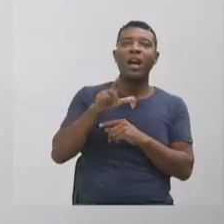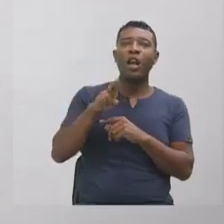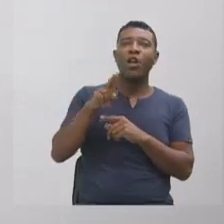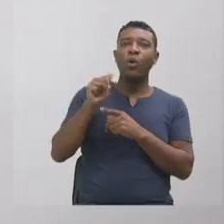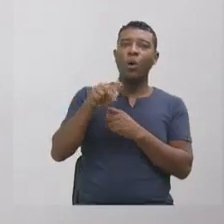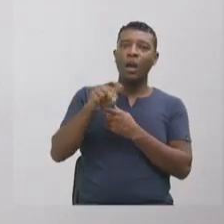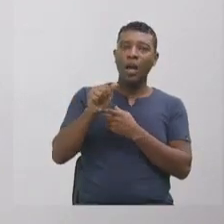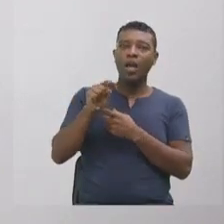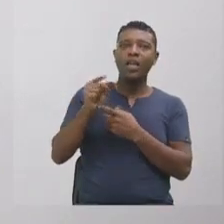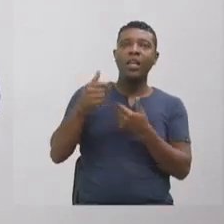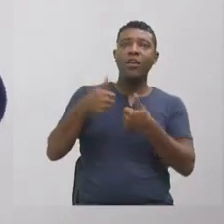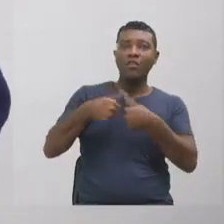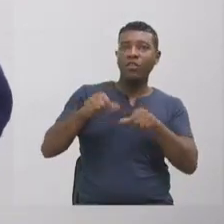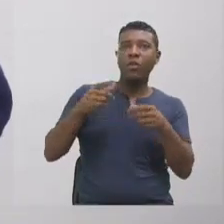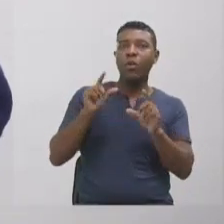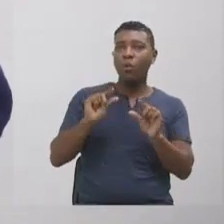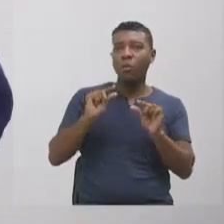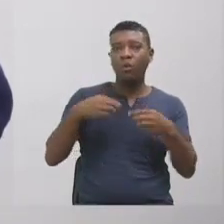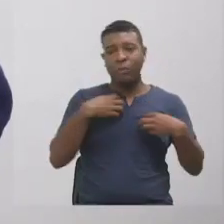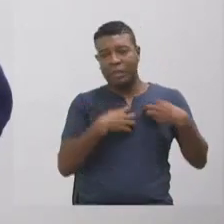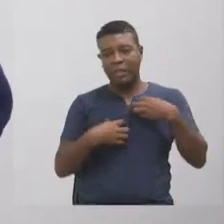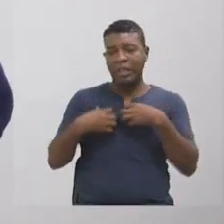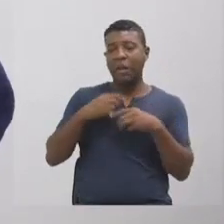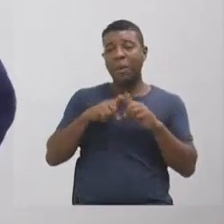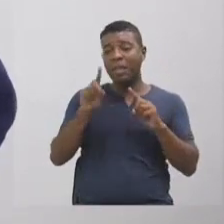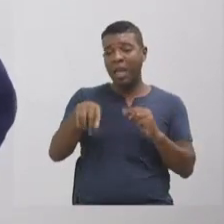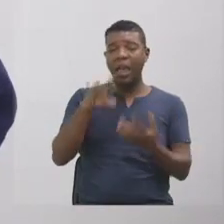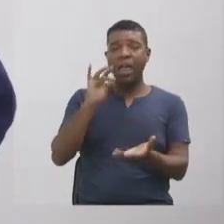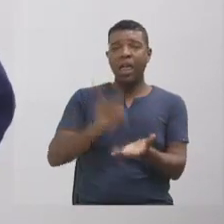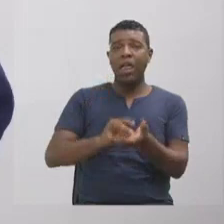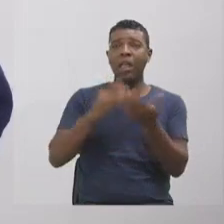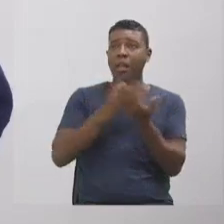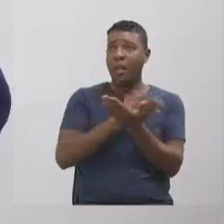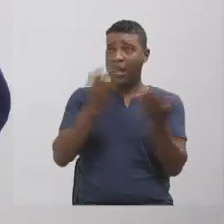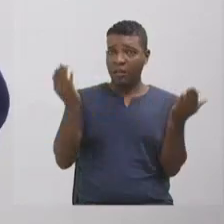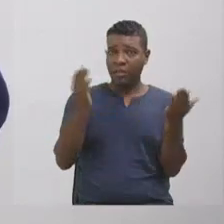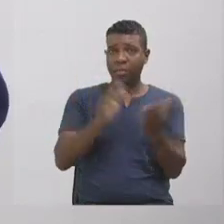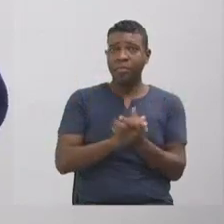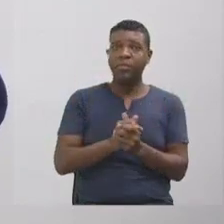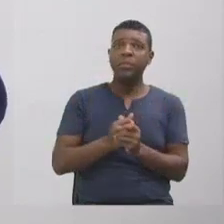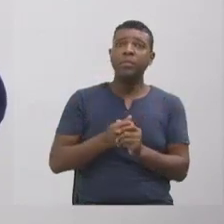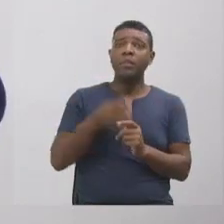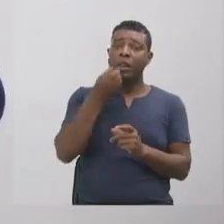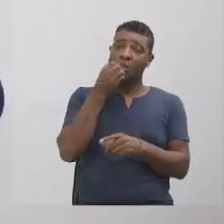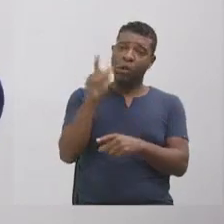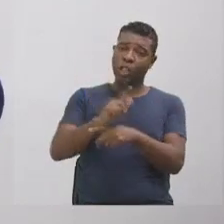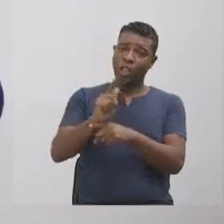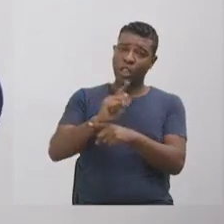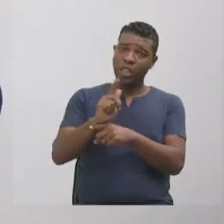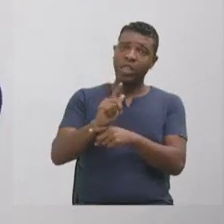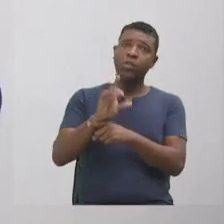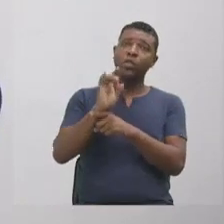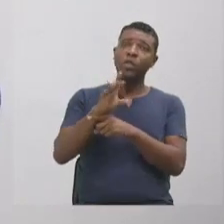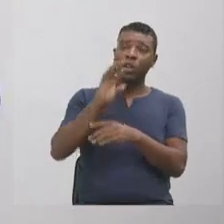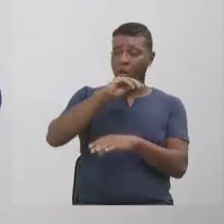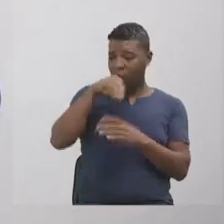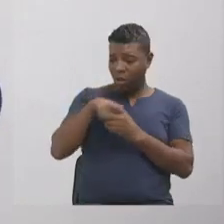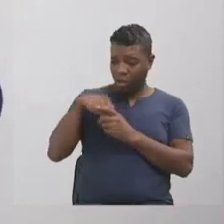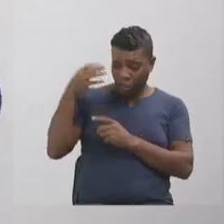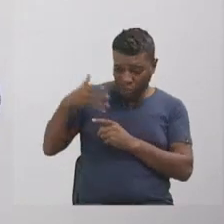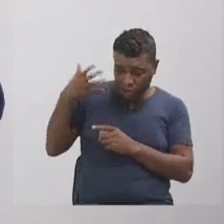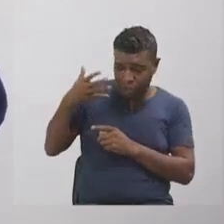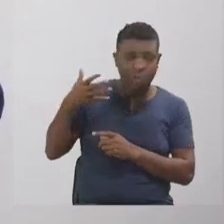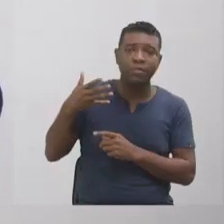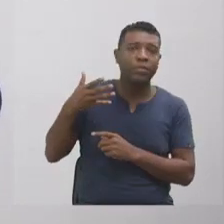mas eu acho que é essa é a realidade e eu sempre falo a boa gestão não é só no discurso ela